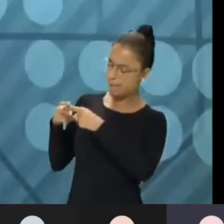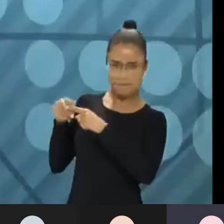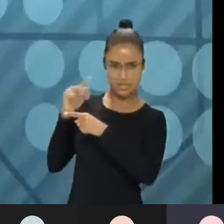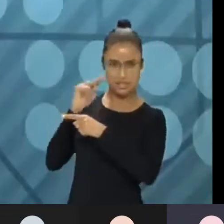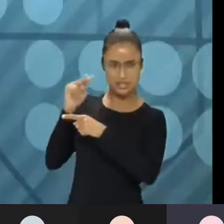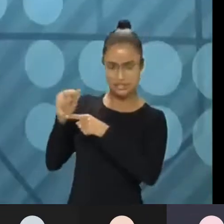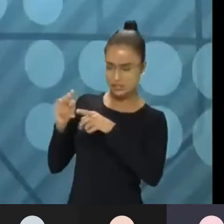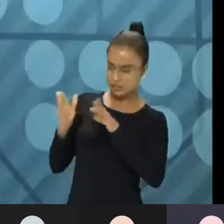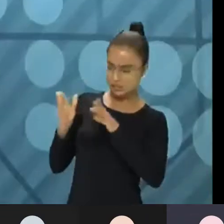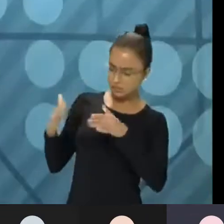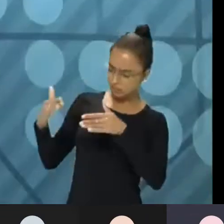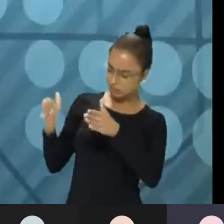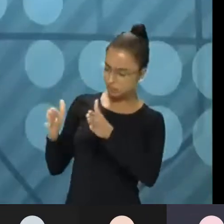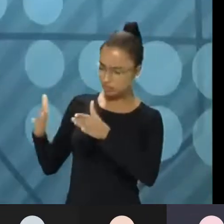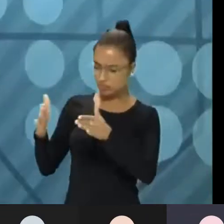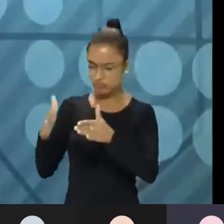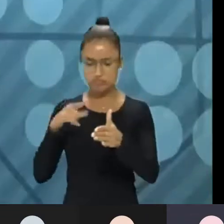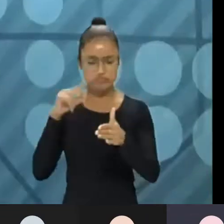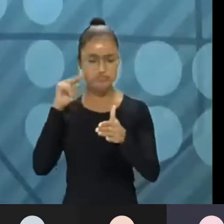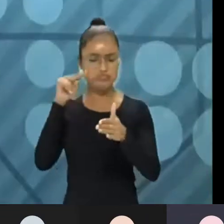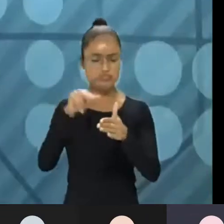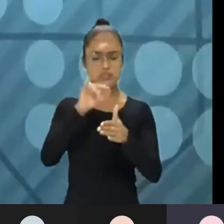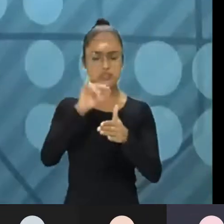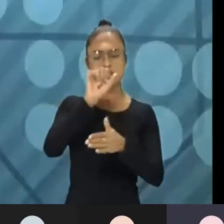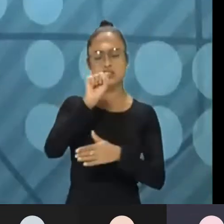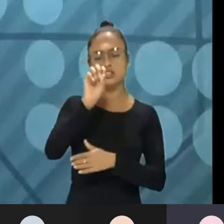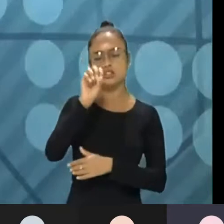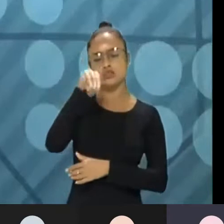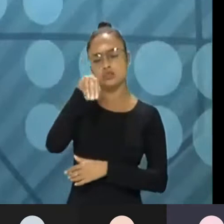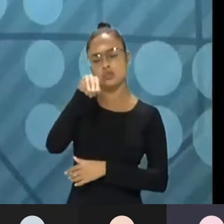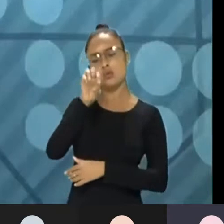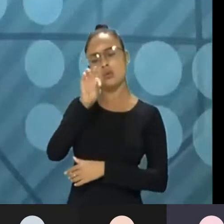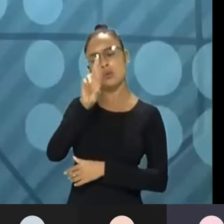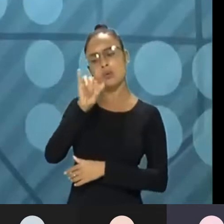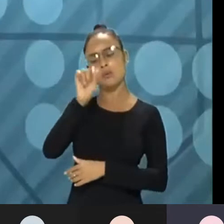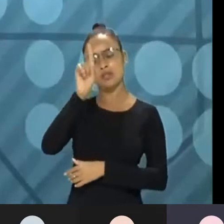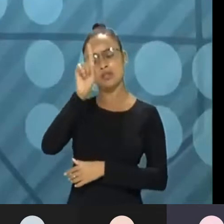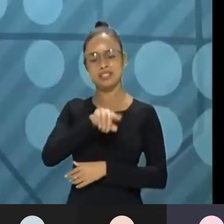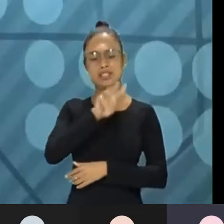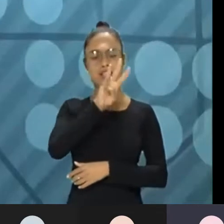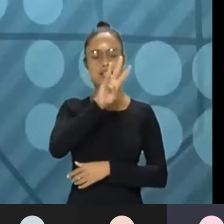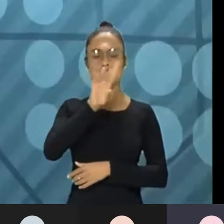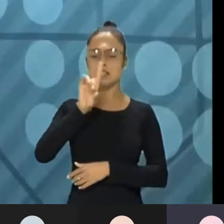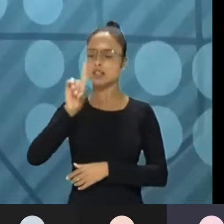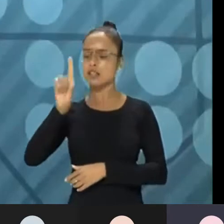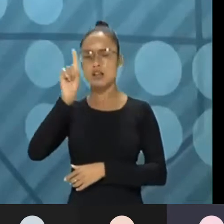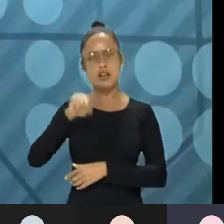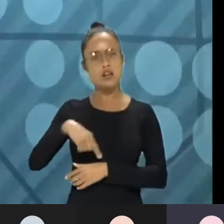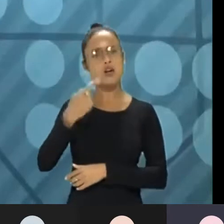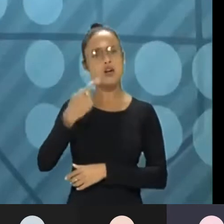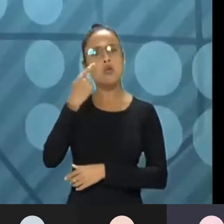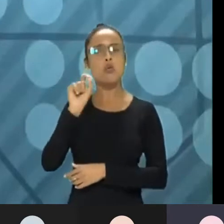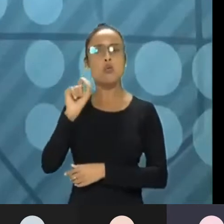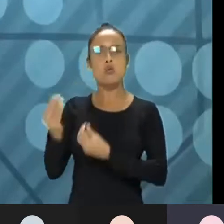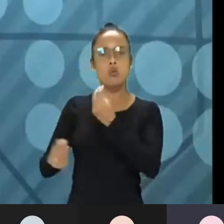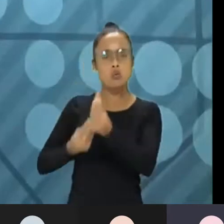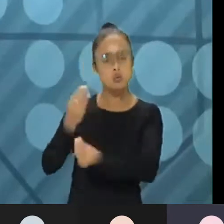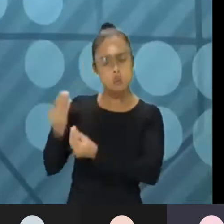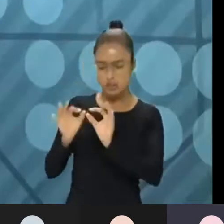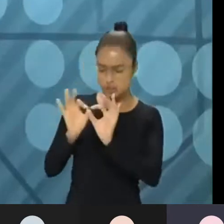base para você fazer a representação 3D em isometria. E a característica da isometria é que você consegue trabalhar